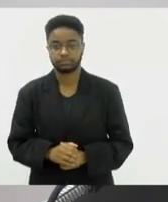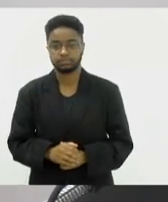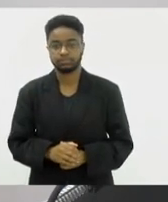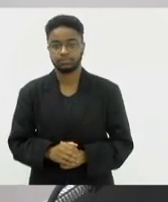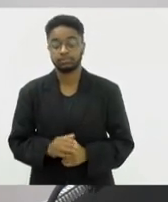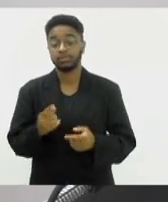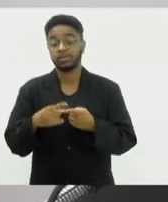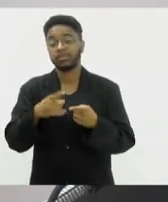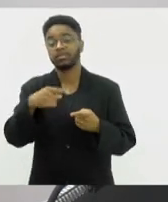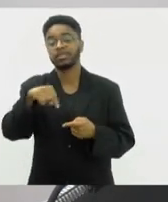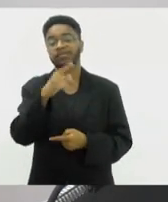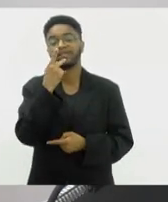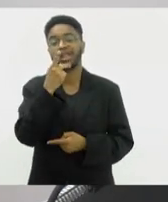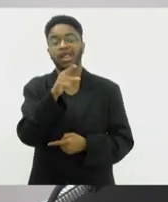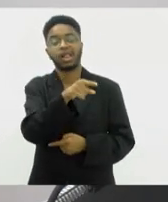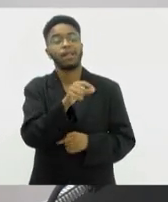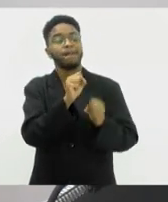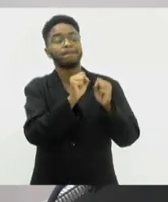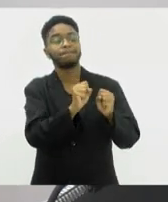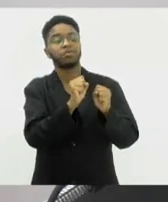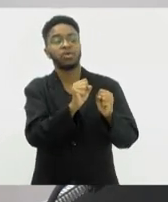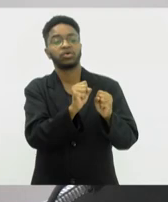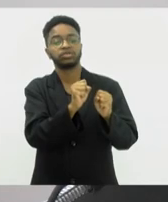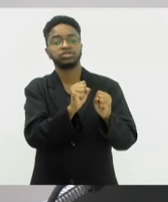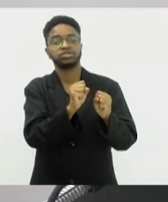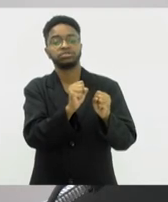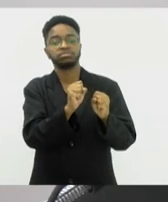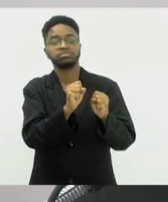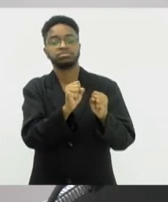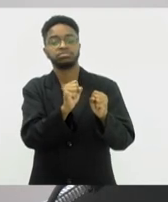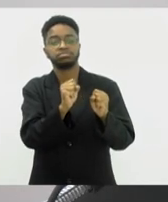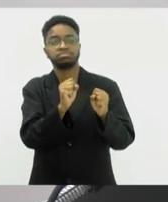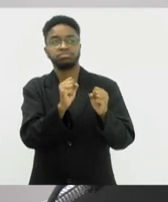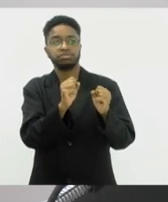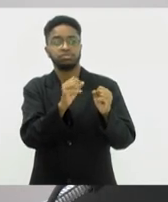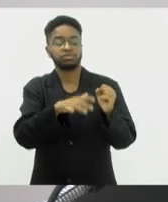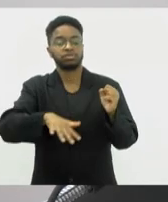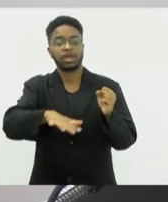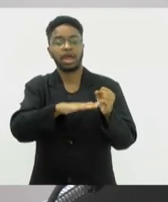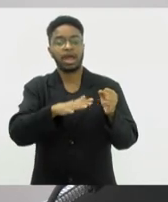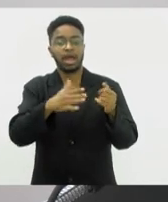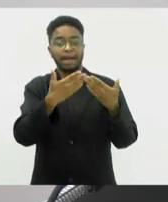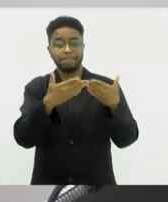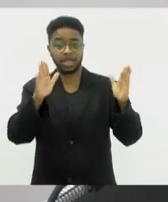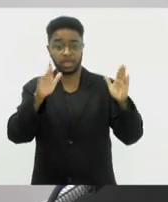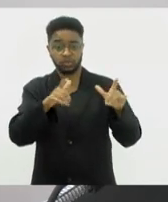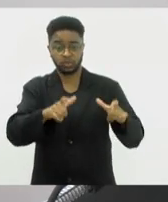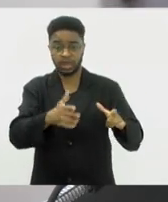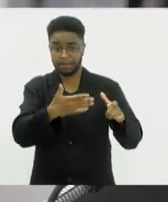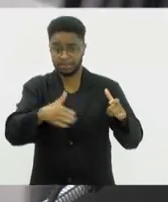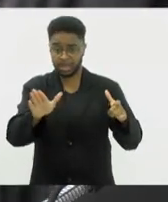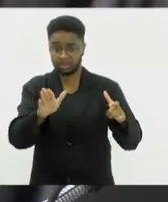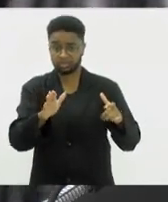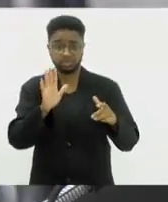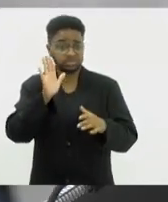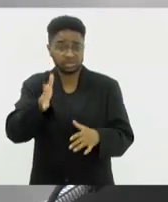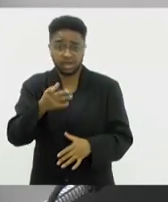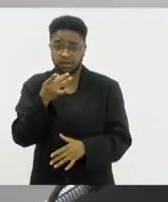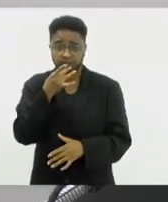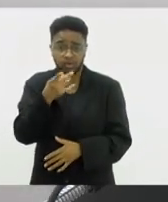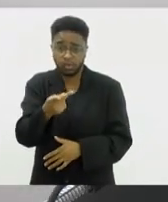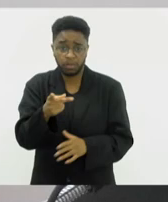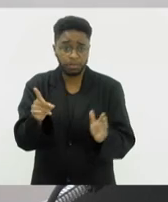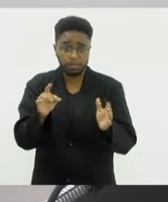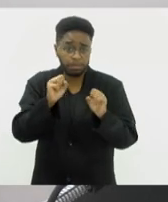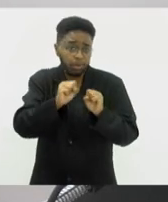Você dizer que o cidadão pode fazer exercício físico ao ar livre, você está dizendo que ele já pode. Ninguém